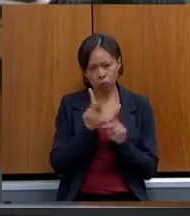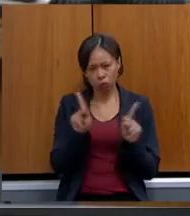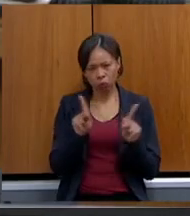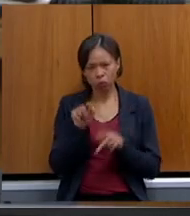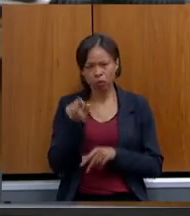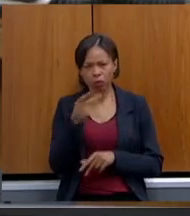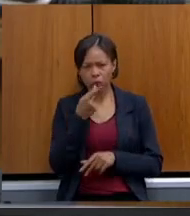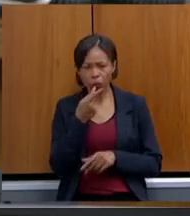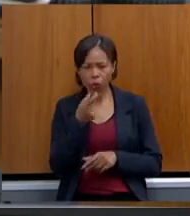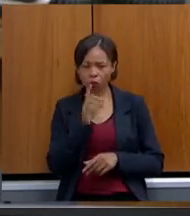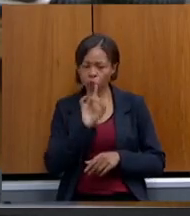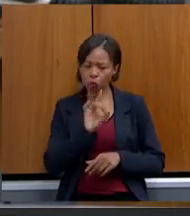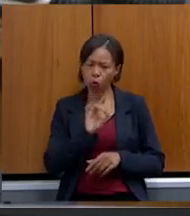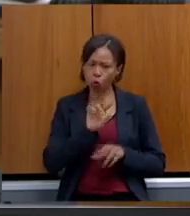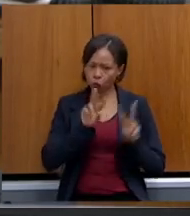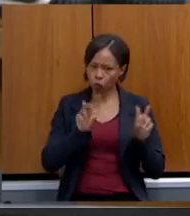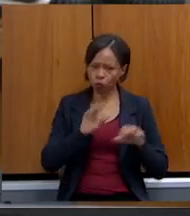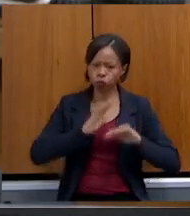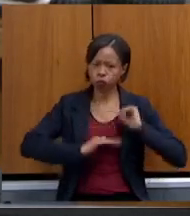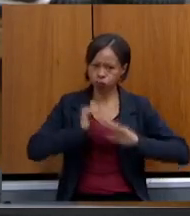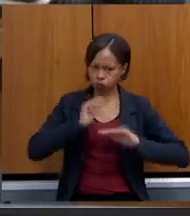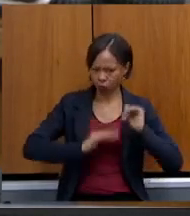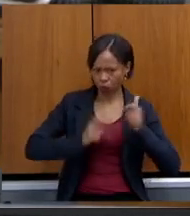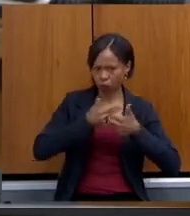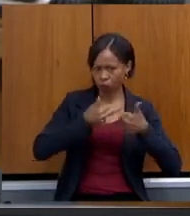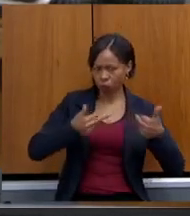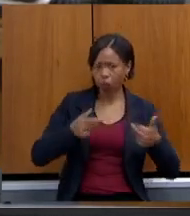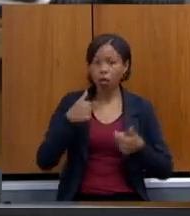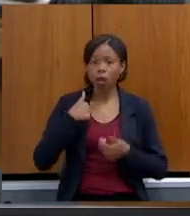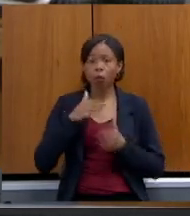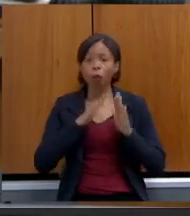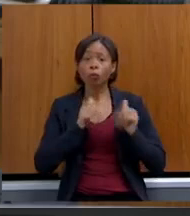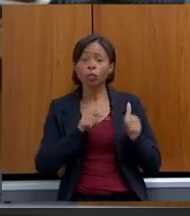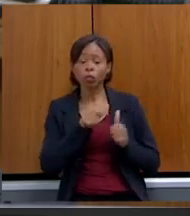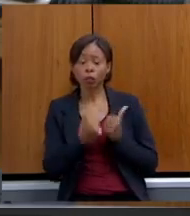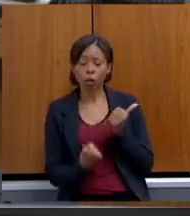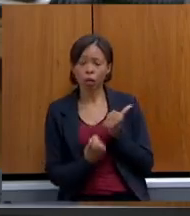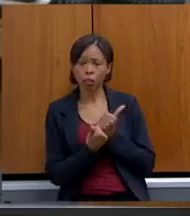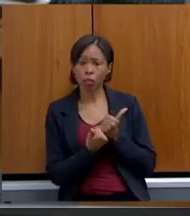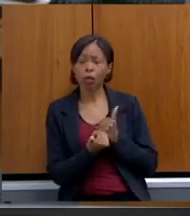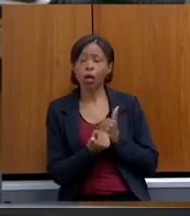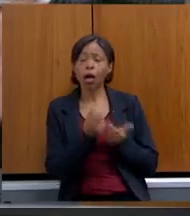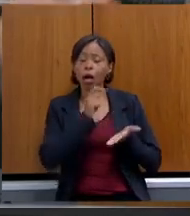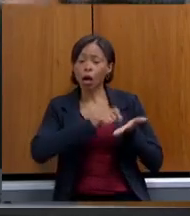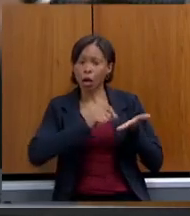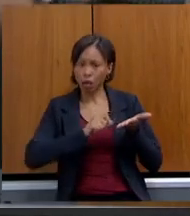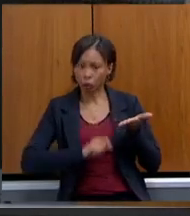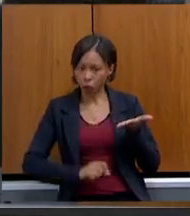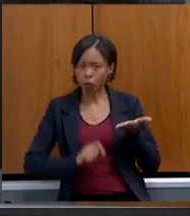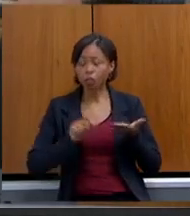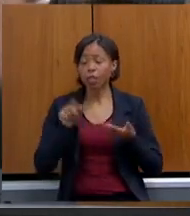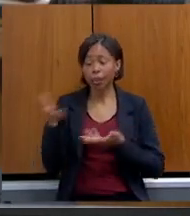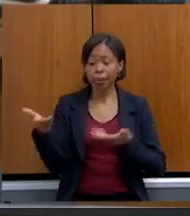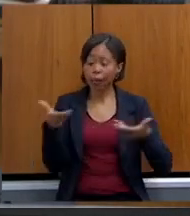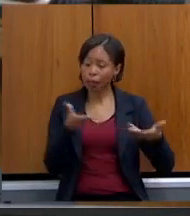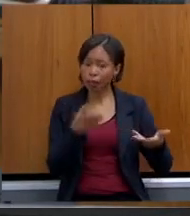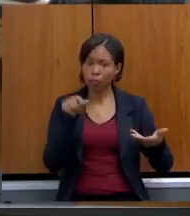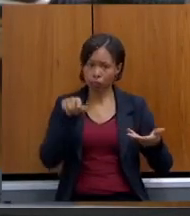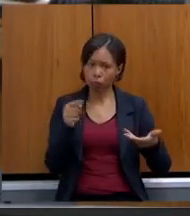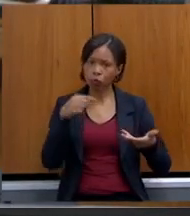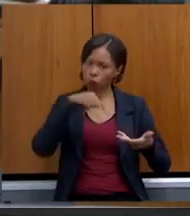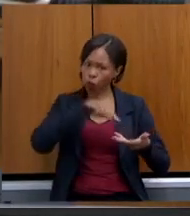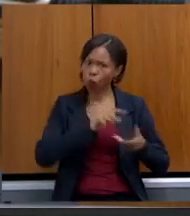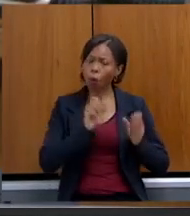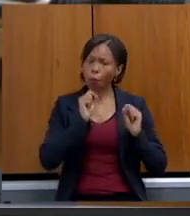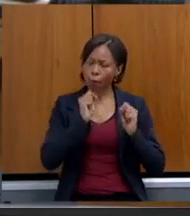eu vou pedir que a minha Assessoria anote para que a nossa subsecretária Ana Costa receba o senhor que têm oportunidade Senhor ele em cada um